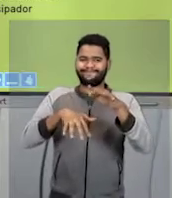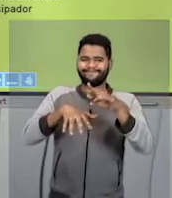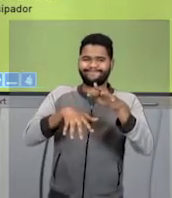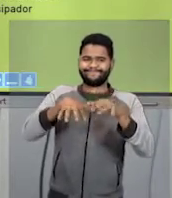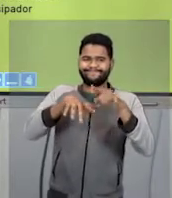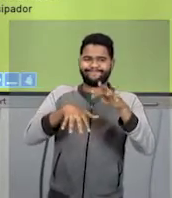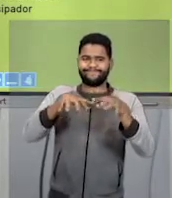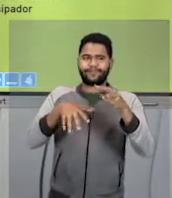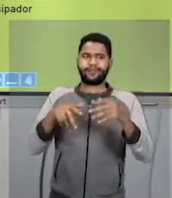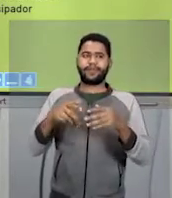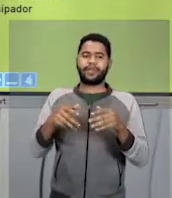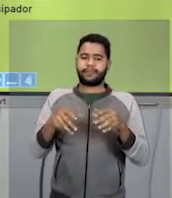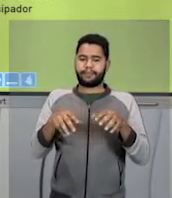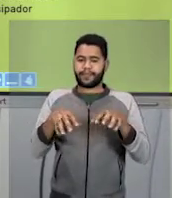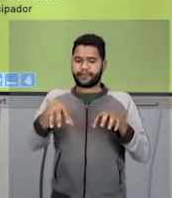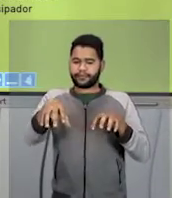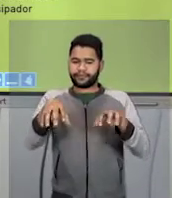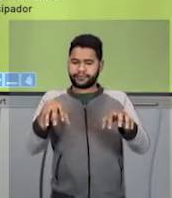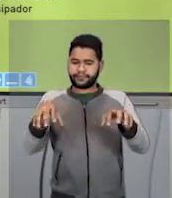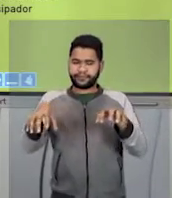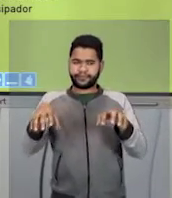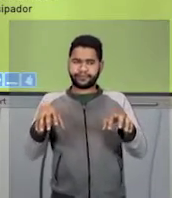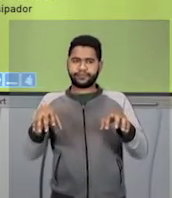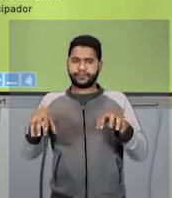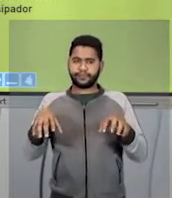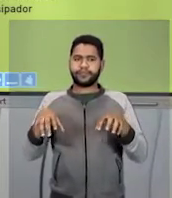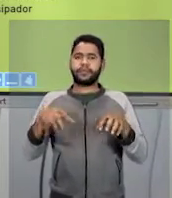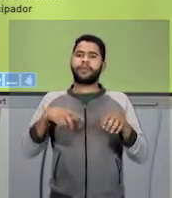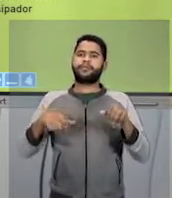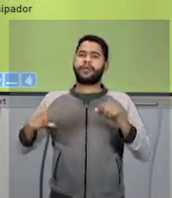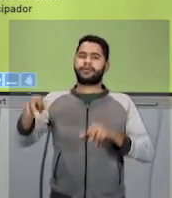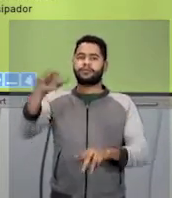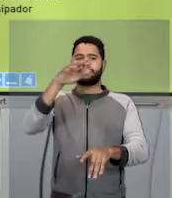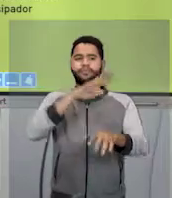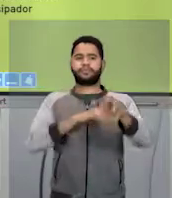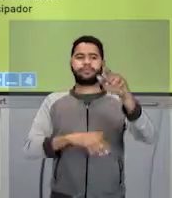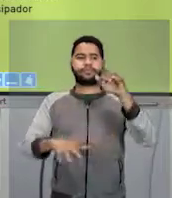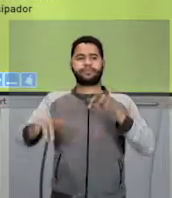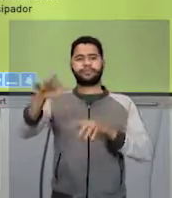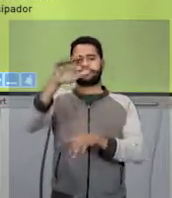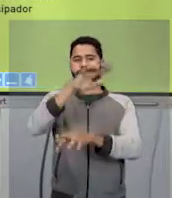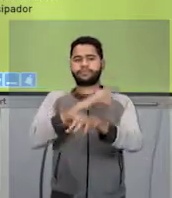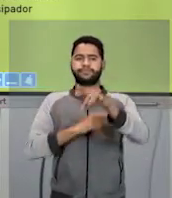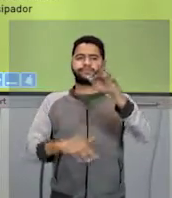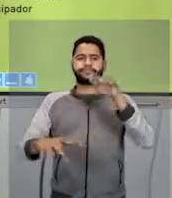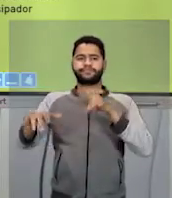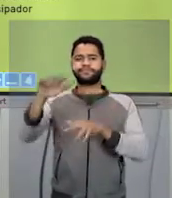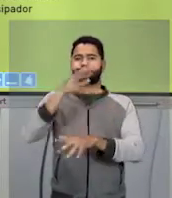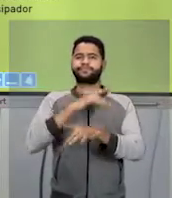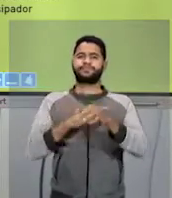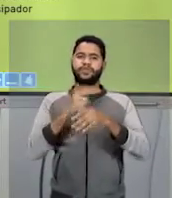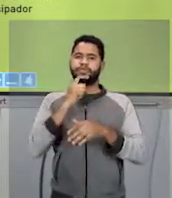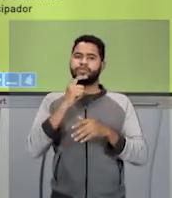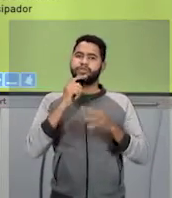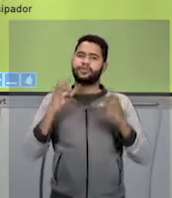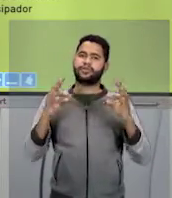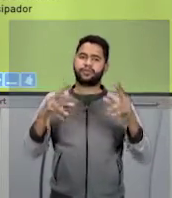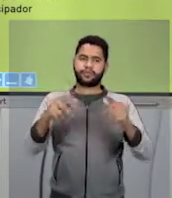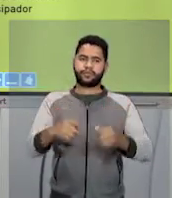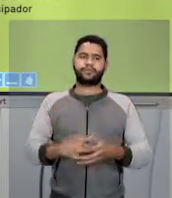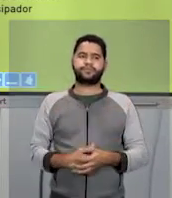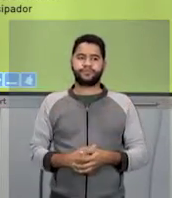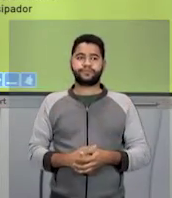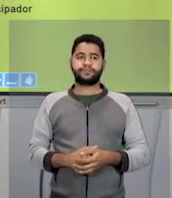é melhor que eles estejam um pouco mais separados, para que o ar consiga circular através deles e a refrigeração seja mais